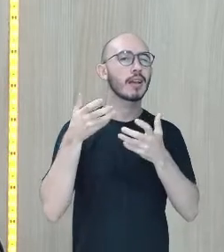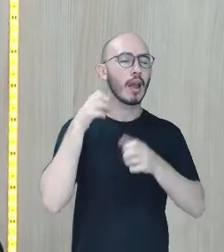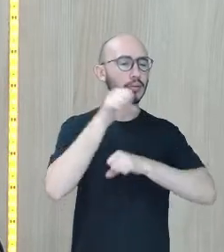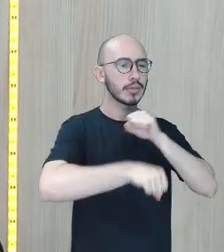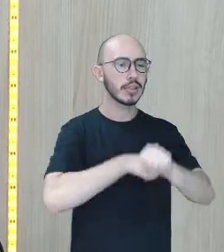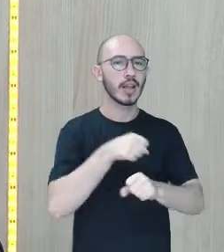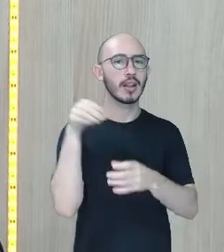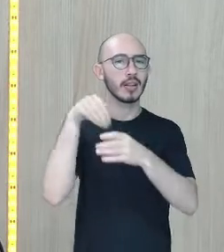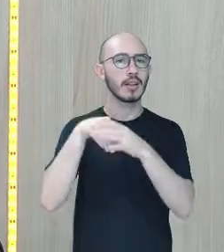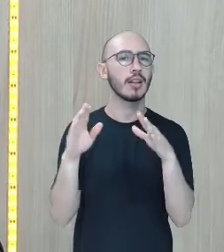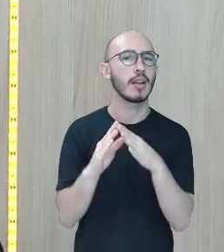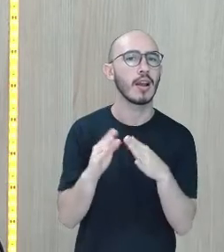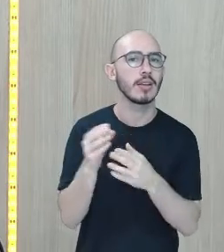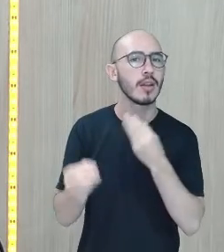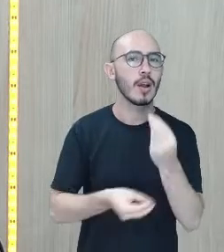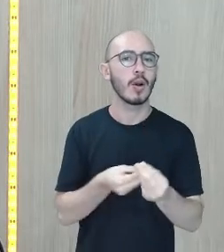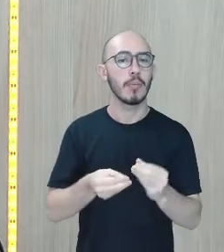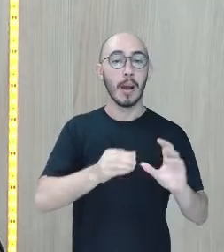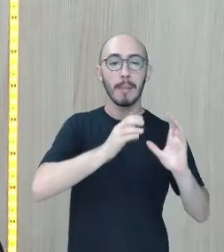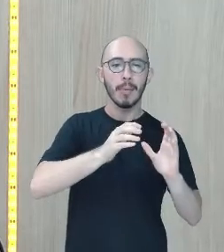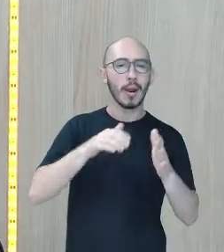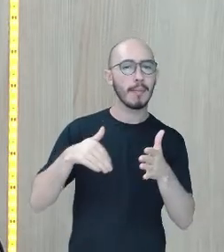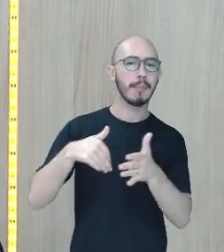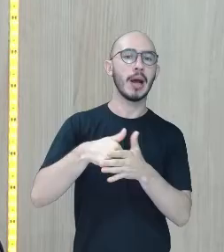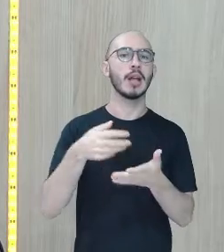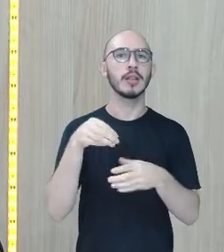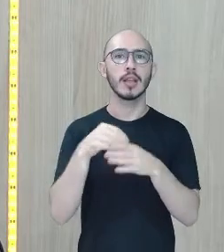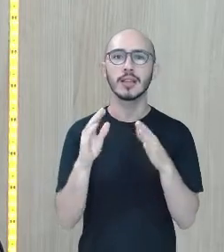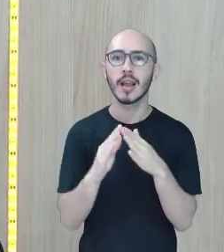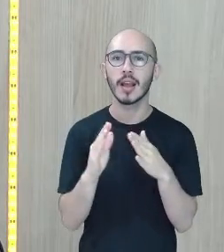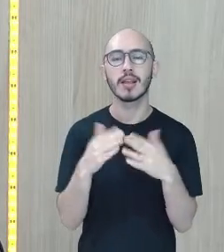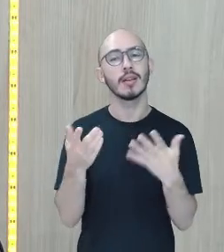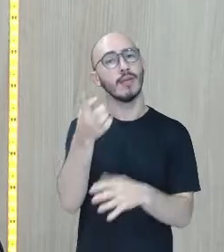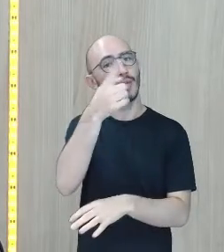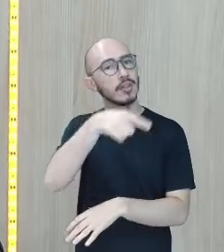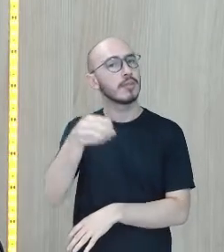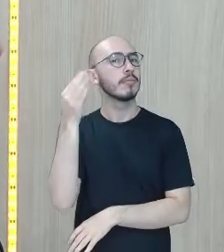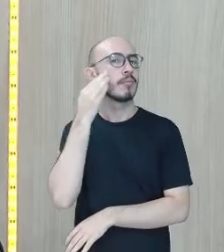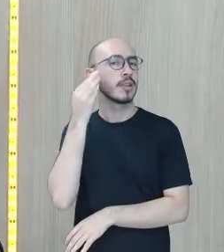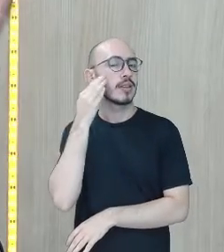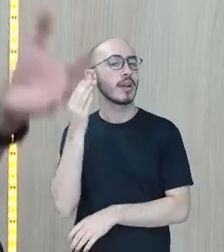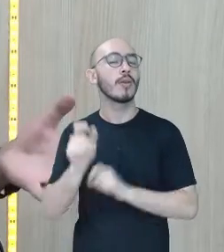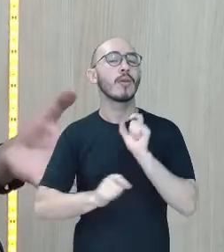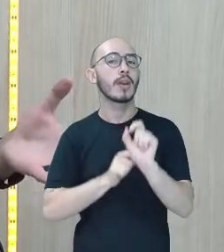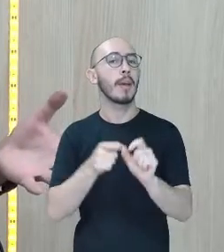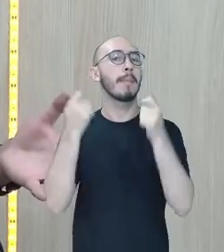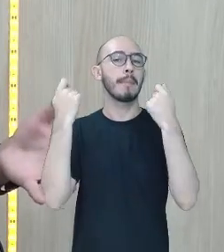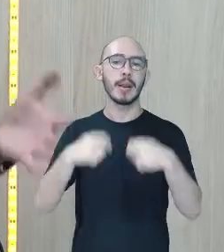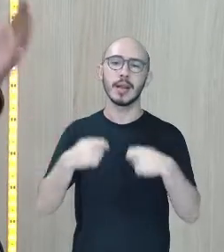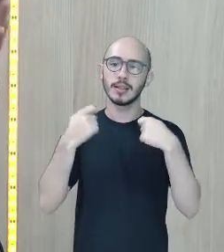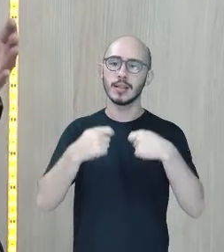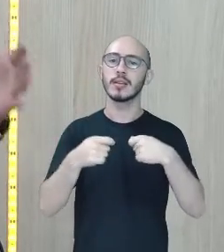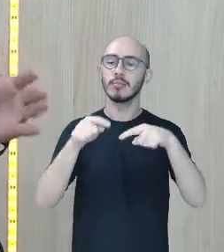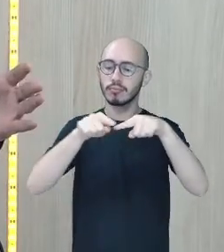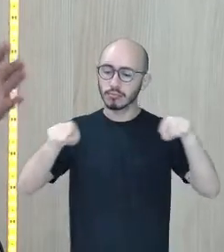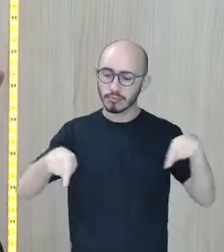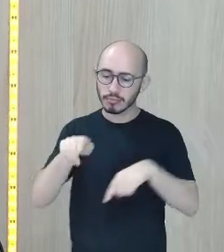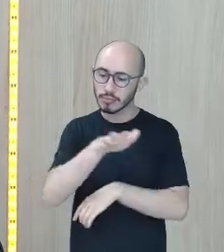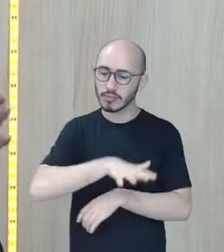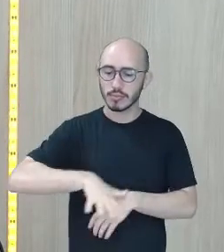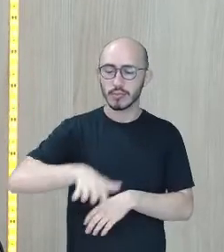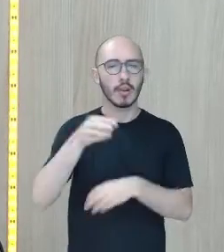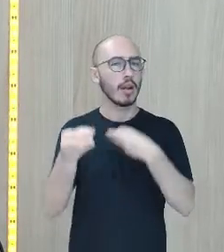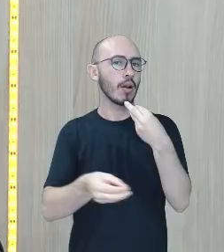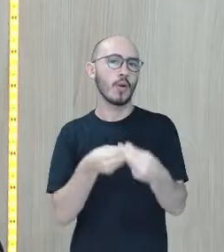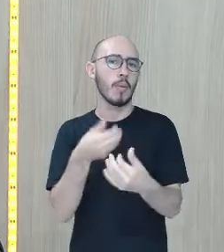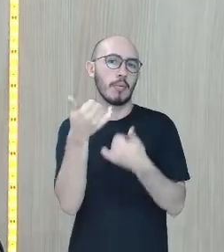casa, ou quer pegar uma bola e quer jogar a bola dentro de casa, e aí vocês têm que ter noção de que, não, eu só tenho esse espaço aqui, né, então eu não tenho